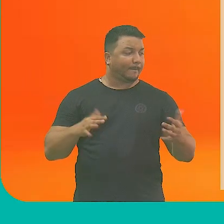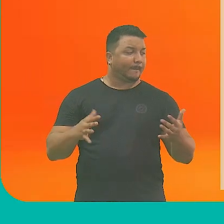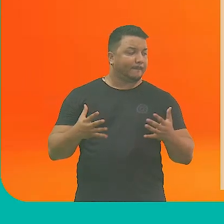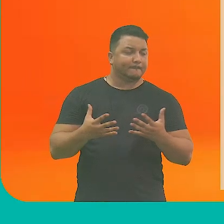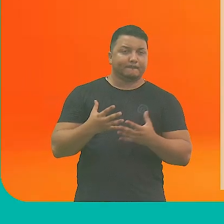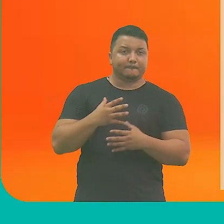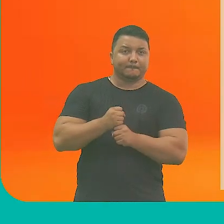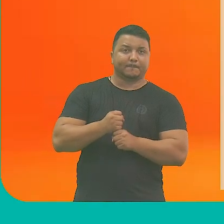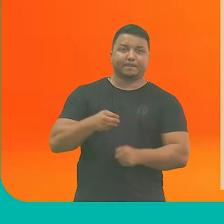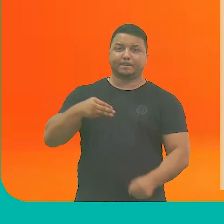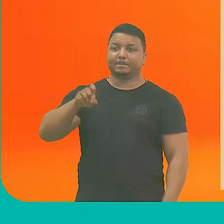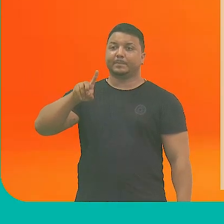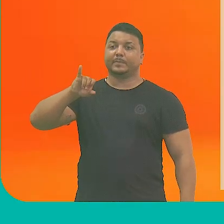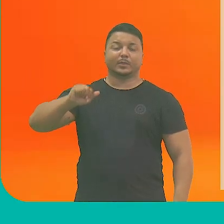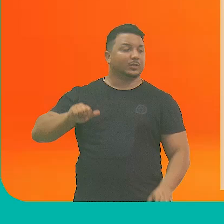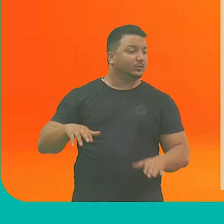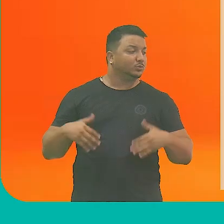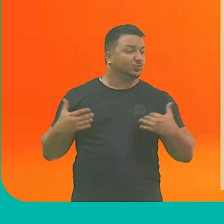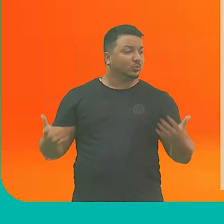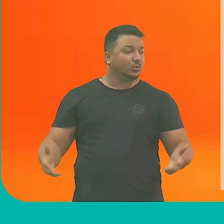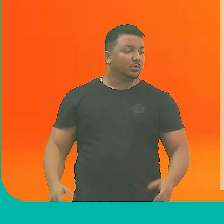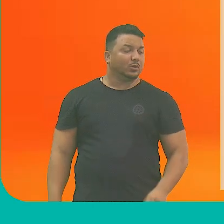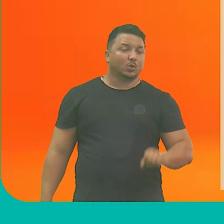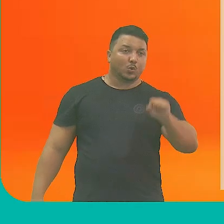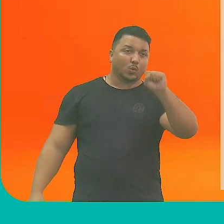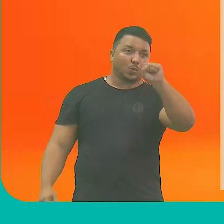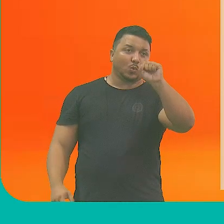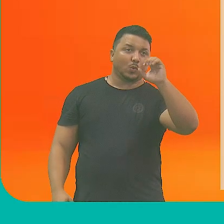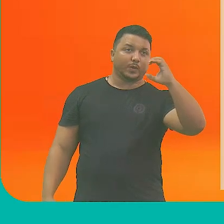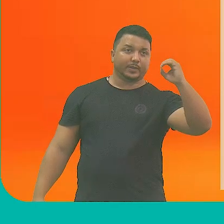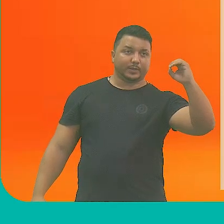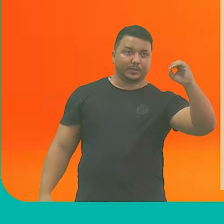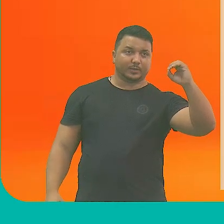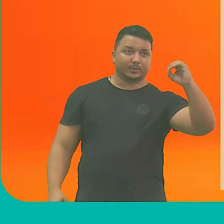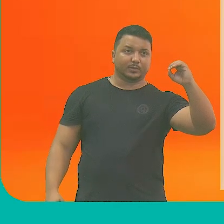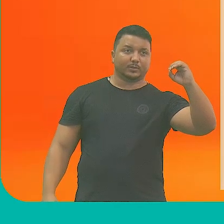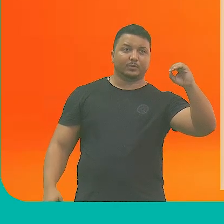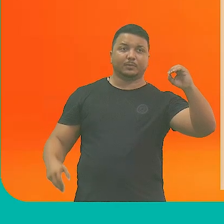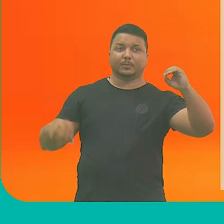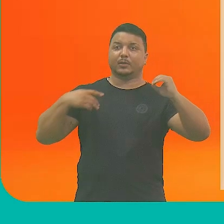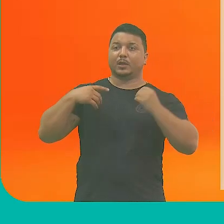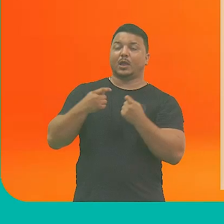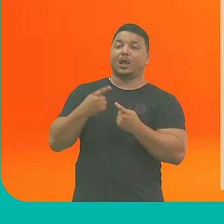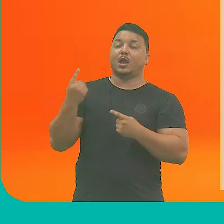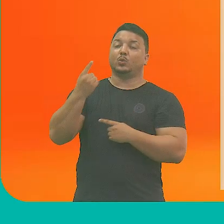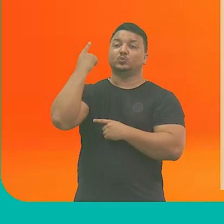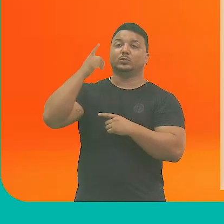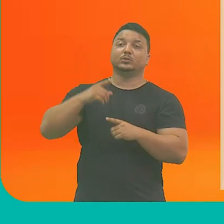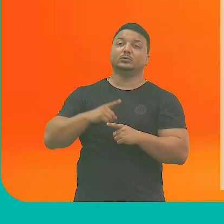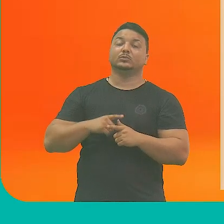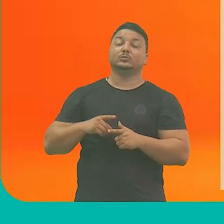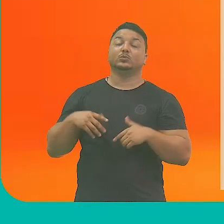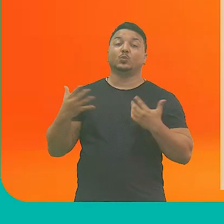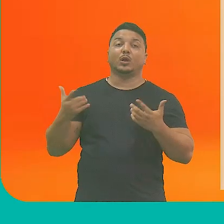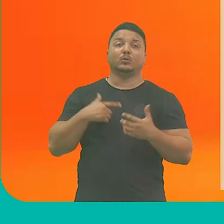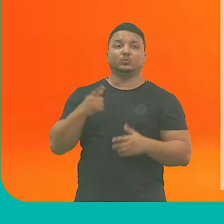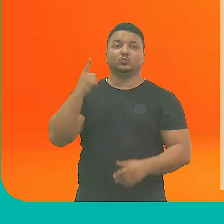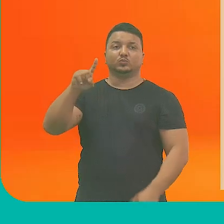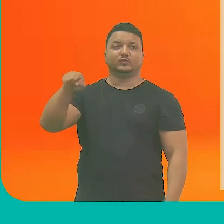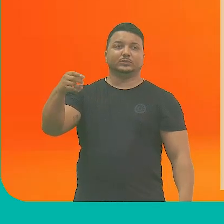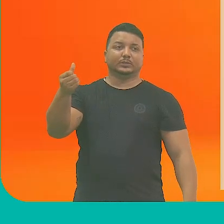da massa corporal foi 80 e a média da altura foi